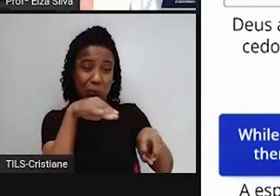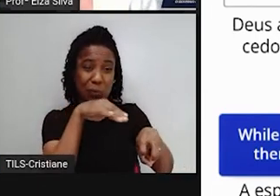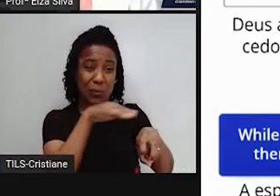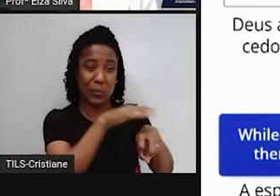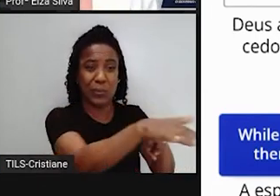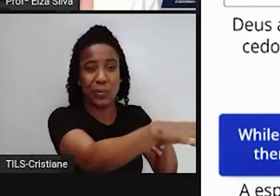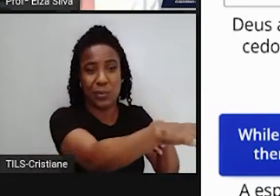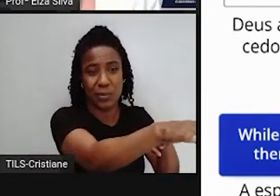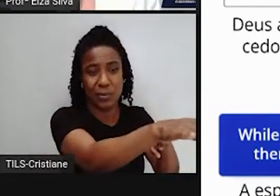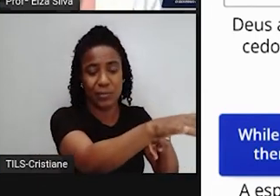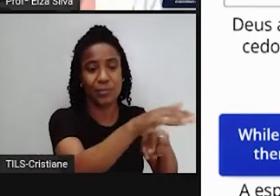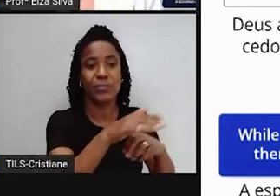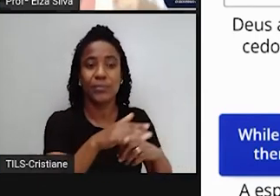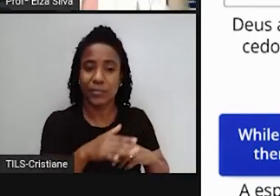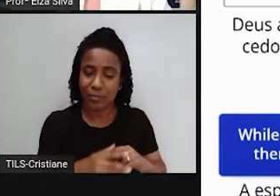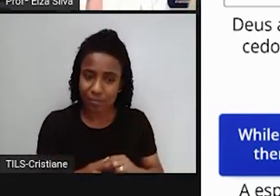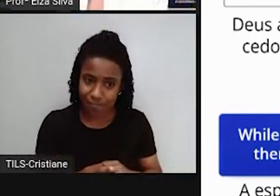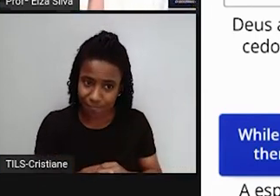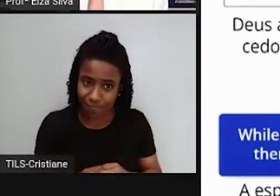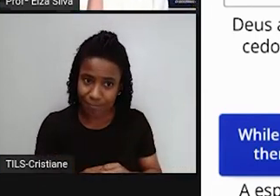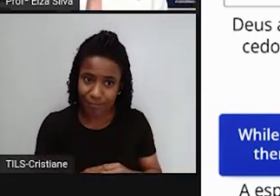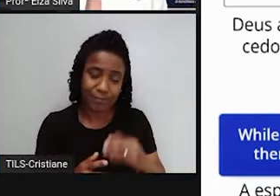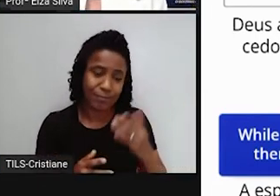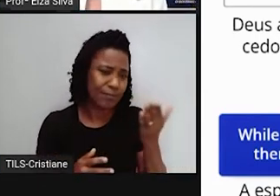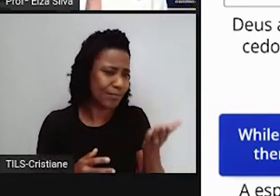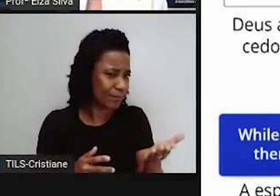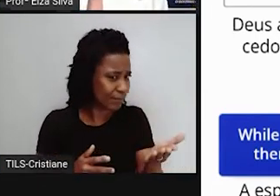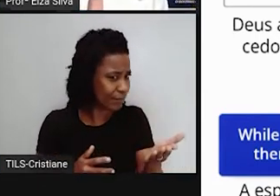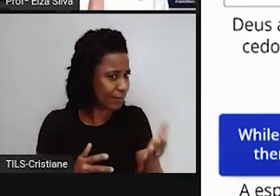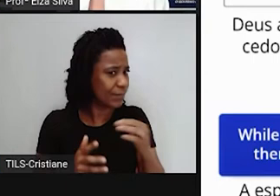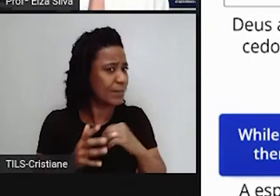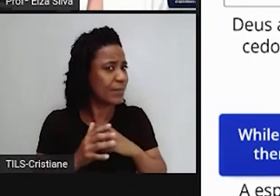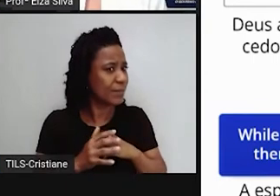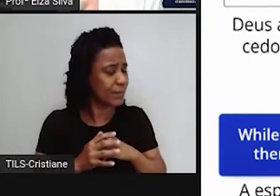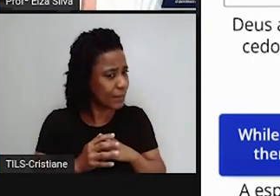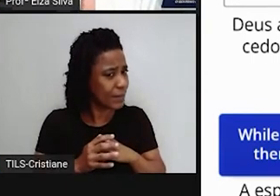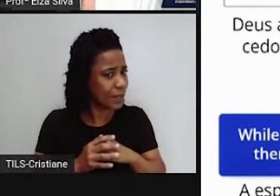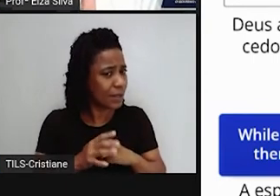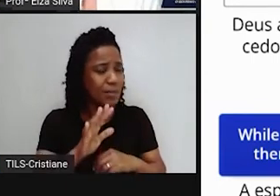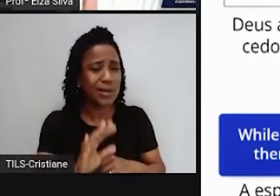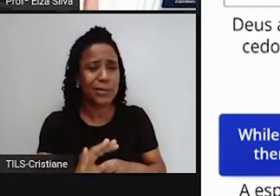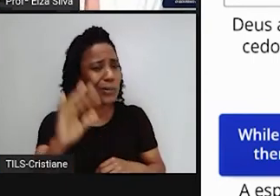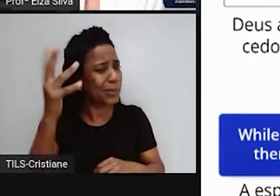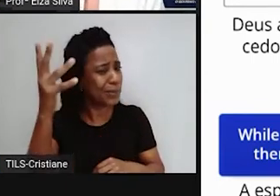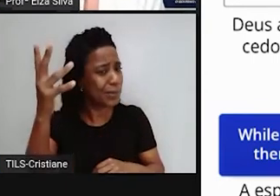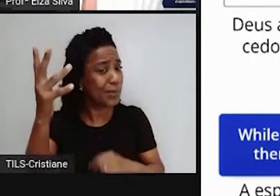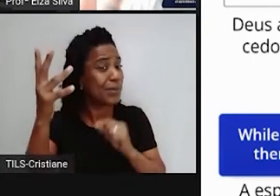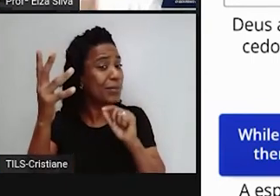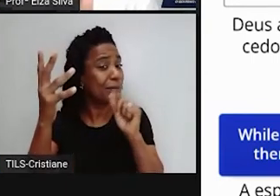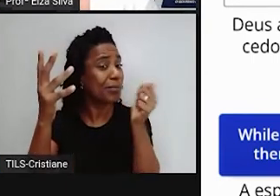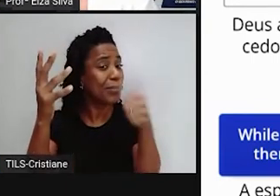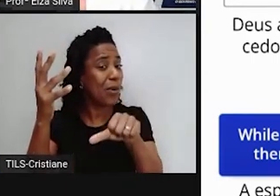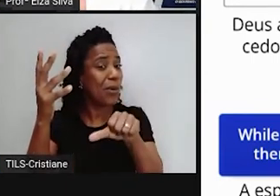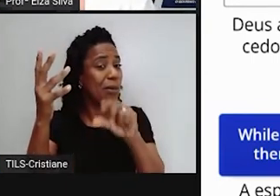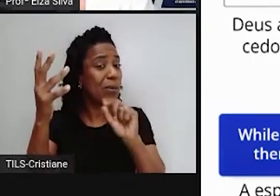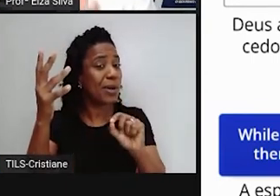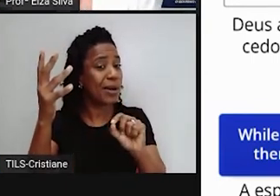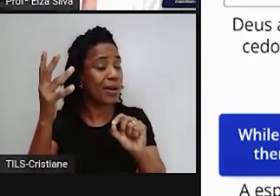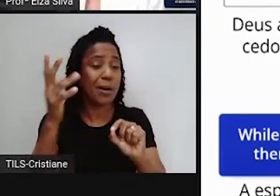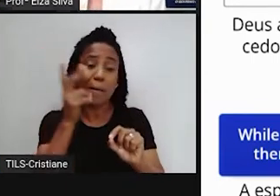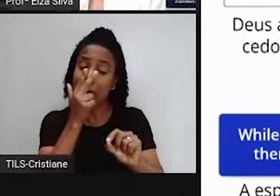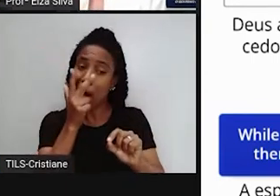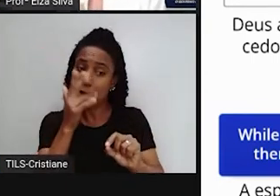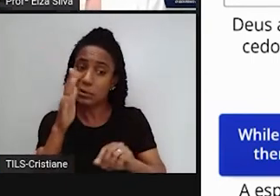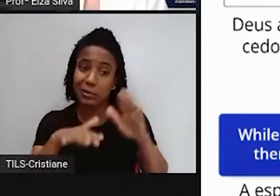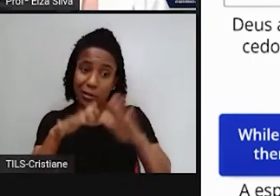sofreu um livramento. Então, foi um mal que aconteceu na vida dela e que, de certa forma, foi um bem, porque